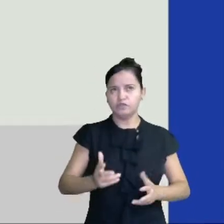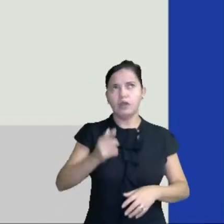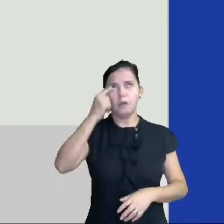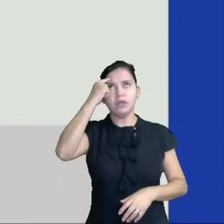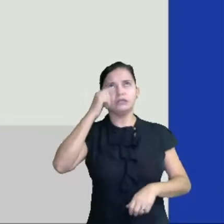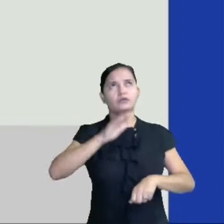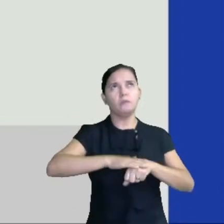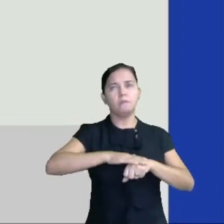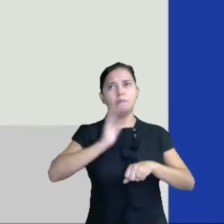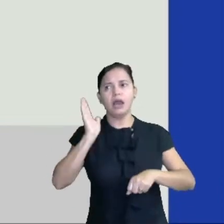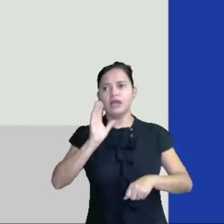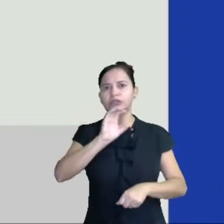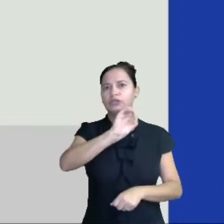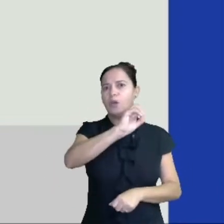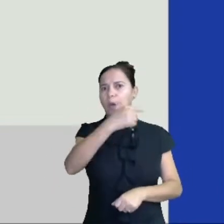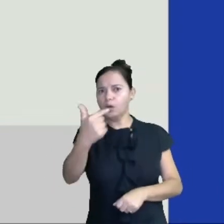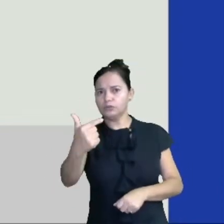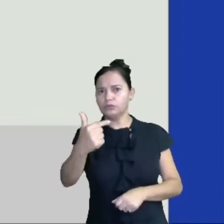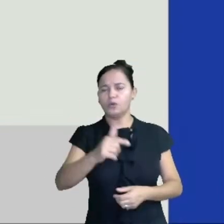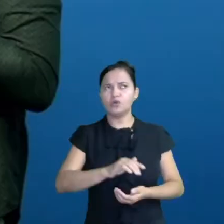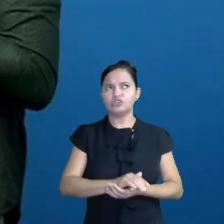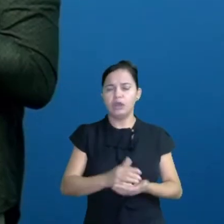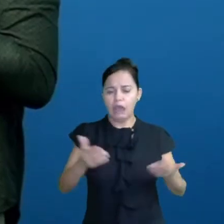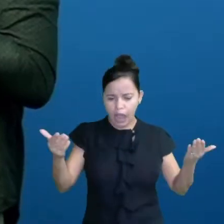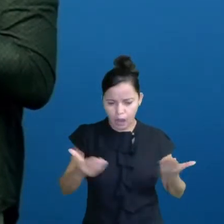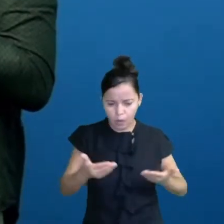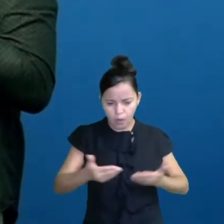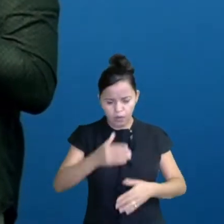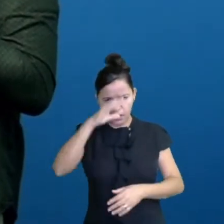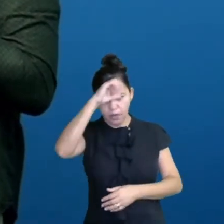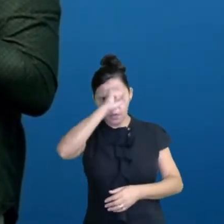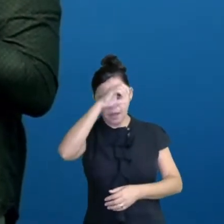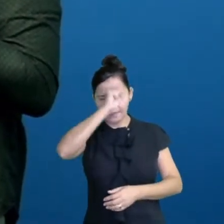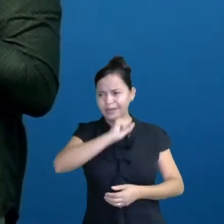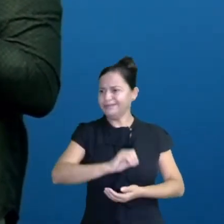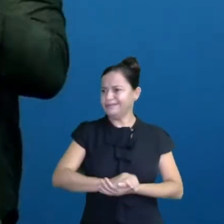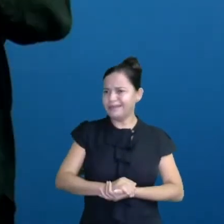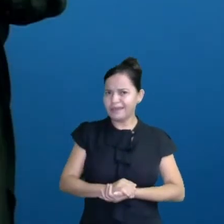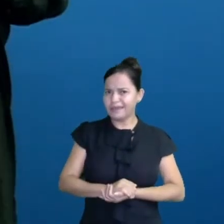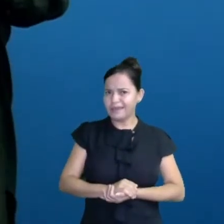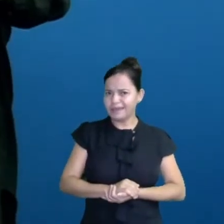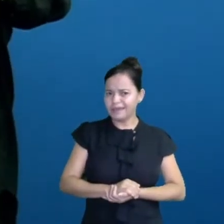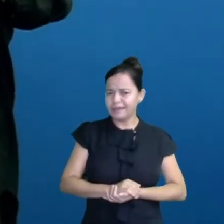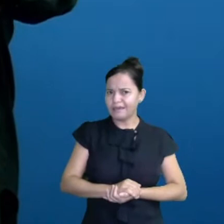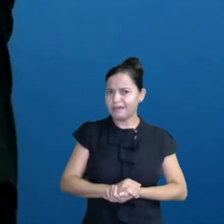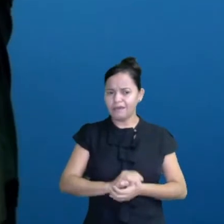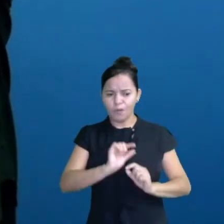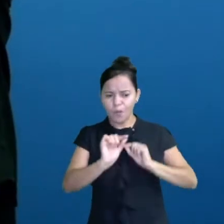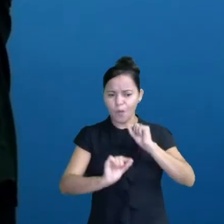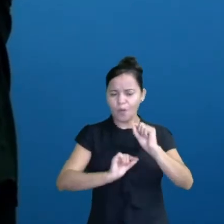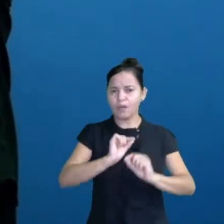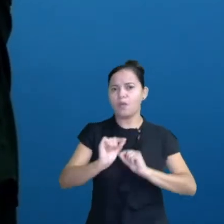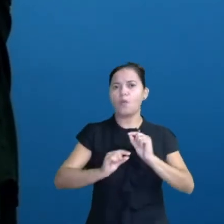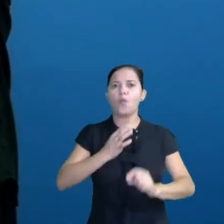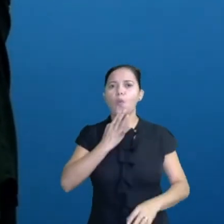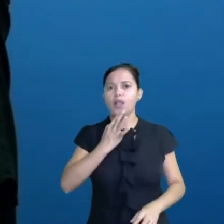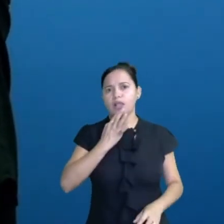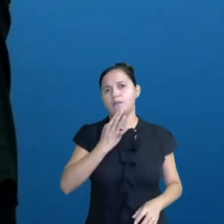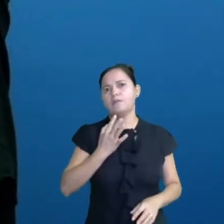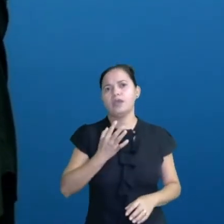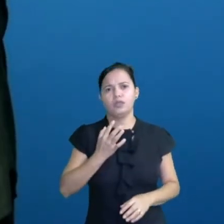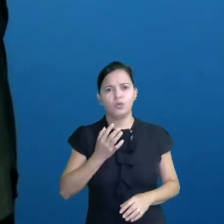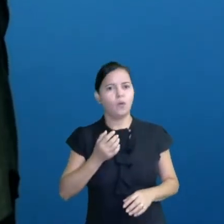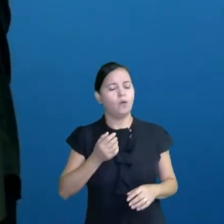oxigênio. E aí pode estar dizendo assim, poxa, Prígio, eu agora estou sofrendo de crise existencial. Não faça isso. O conhecimento ele tem esse